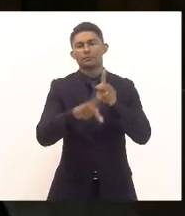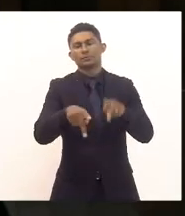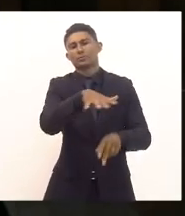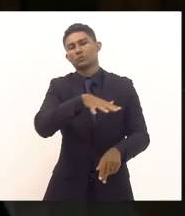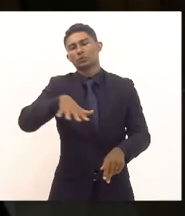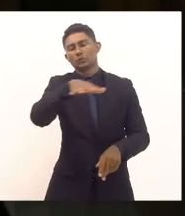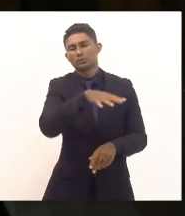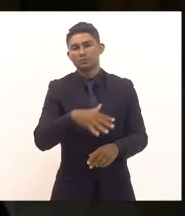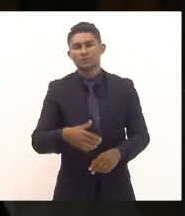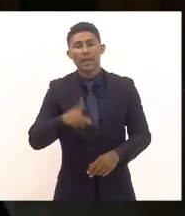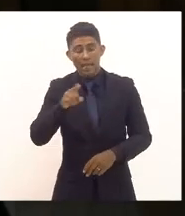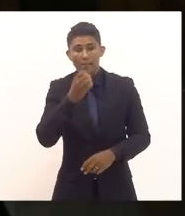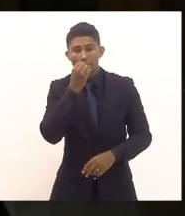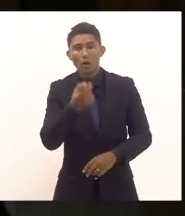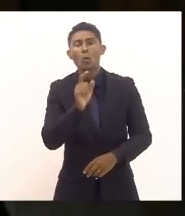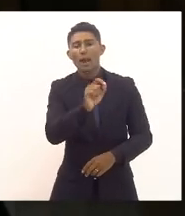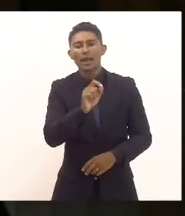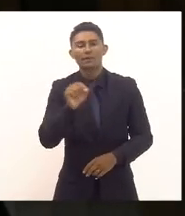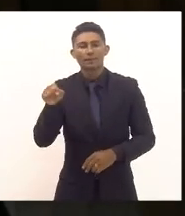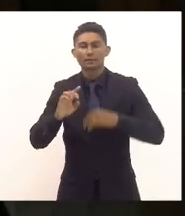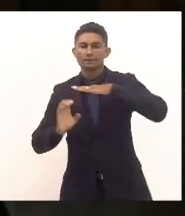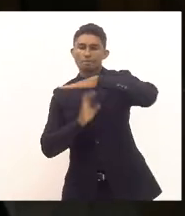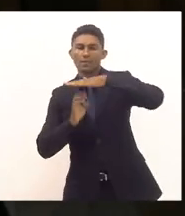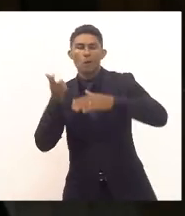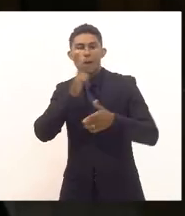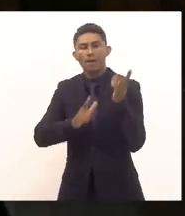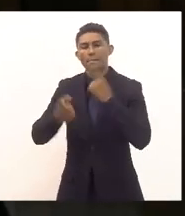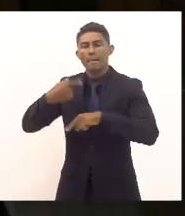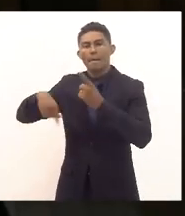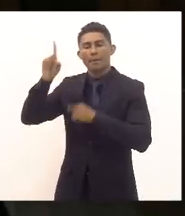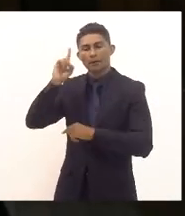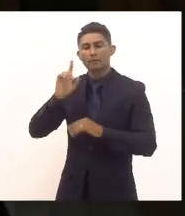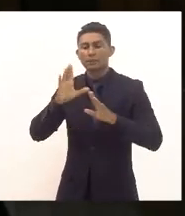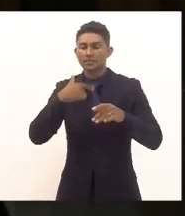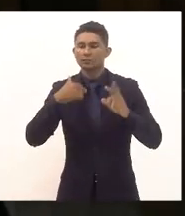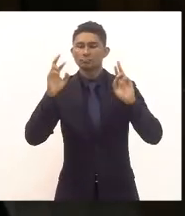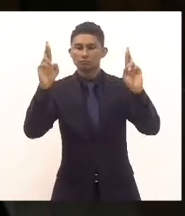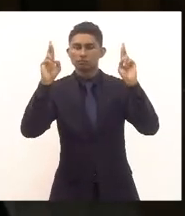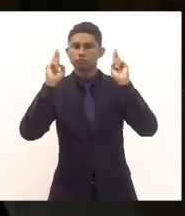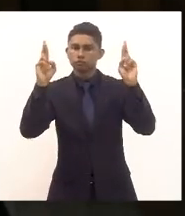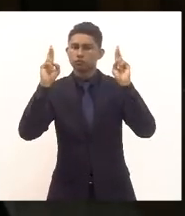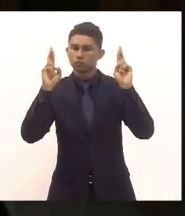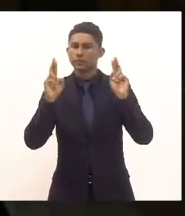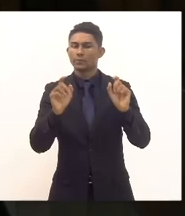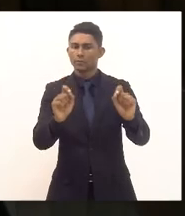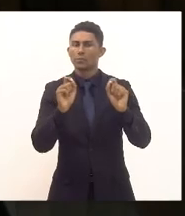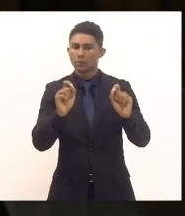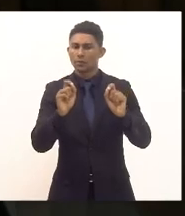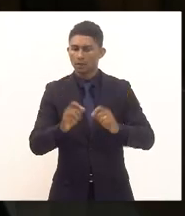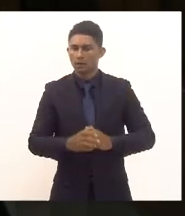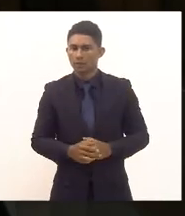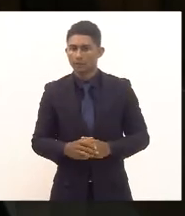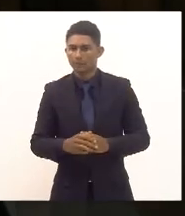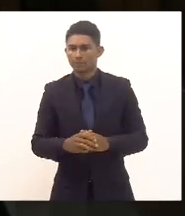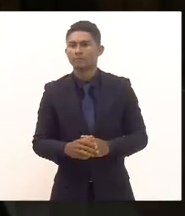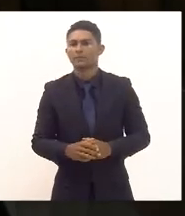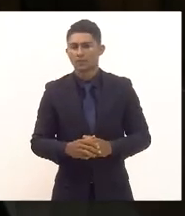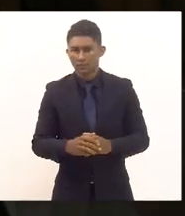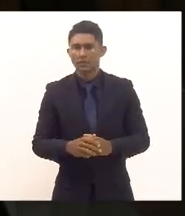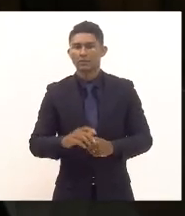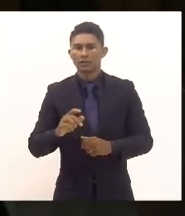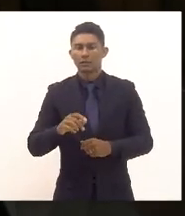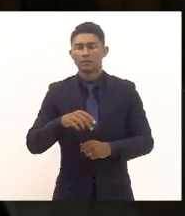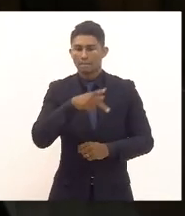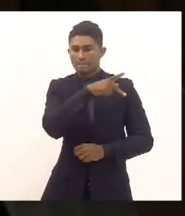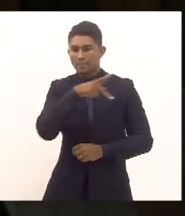infelizmente os maus prestadores de serviço mas eu tenho esperança que com atuação eficaz